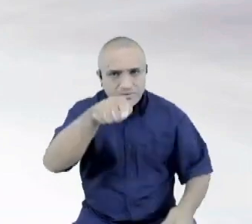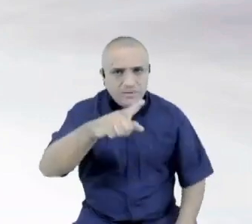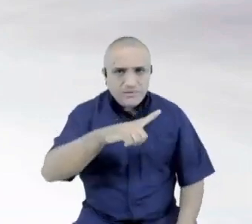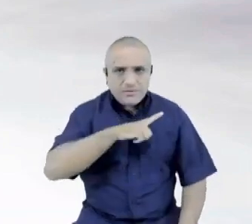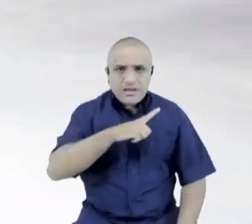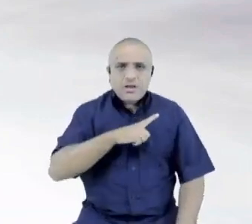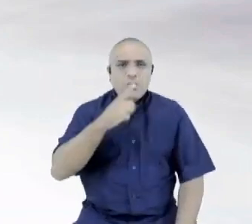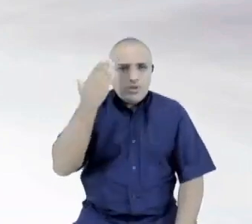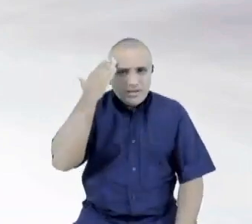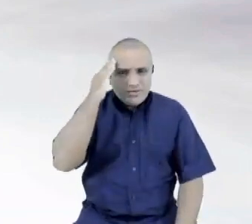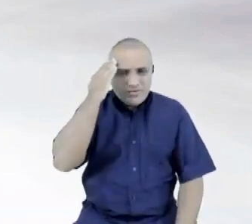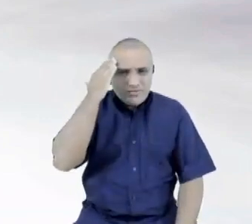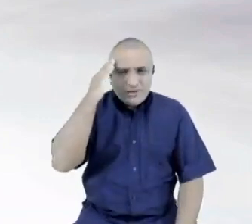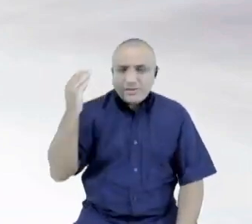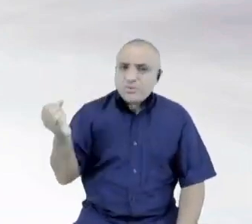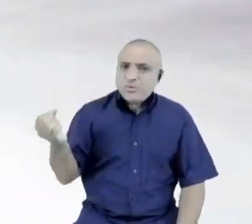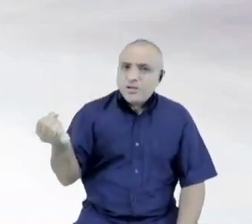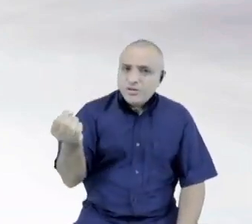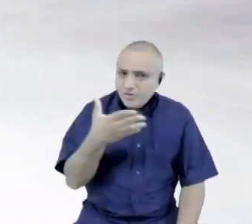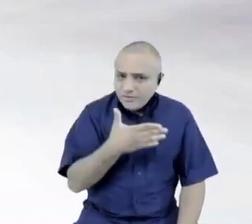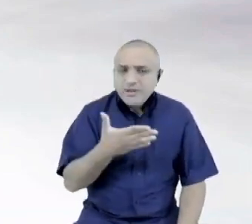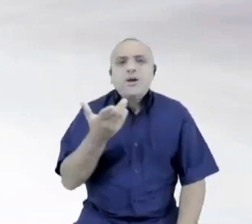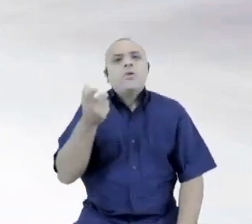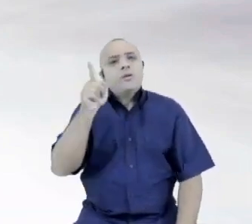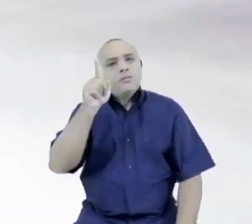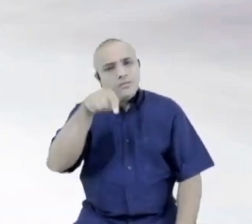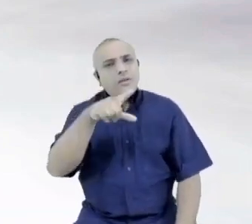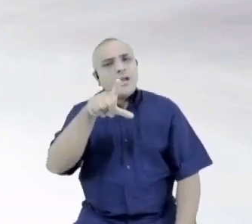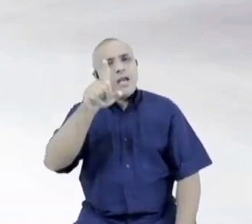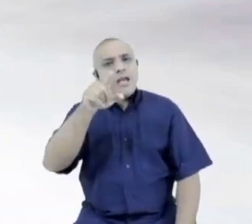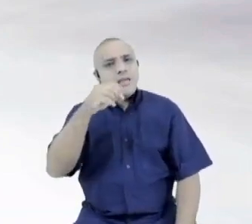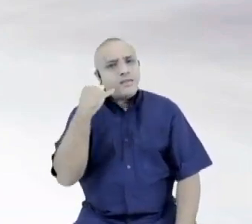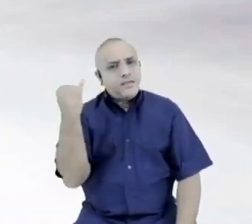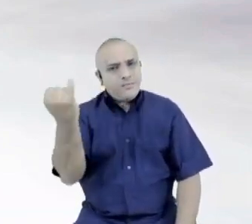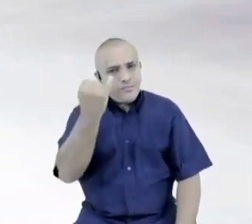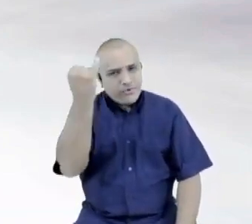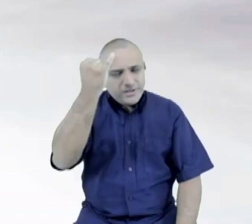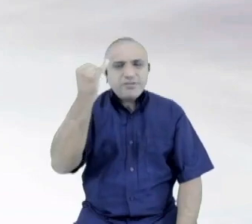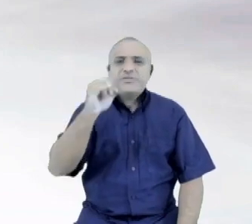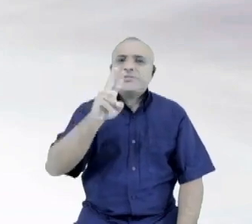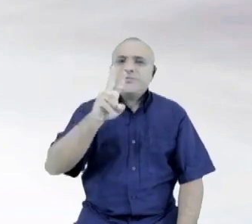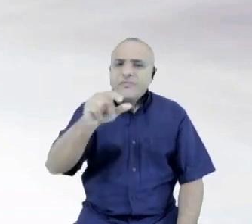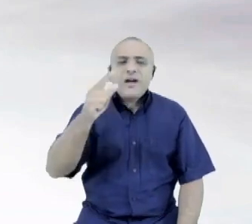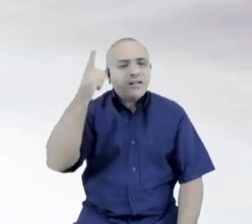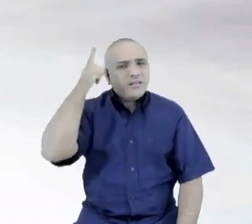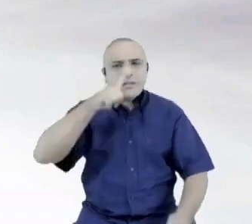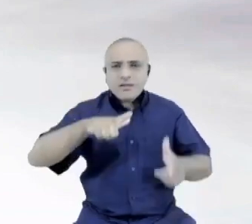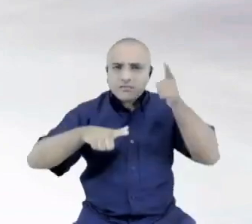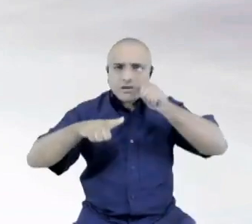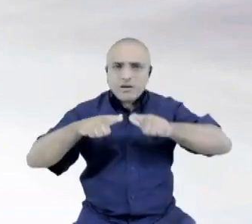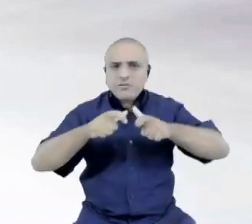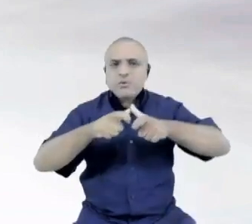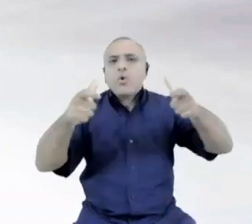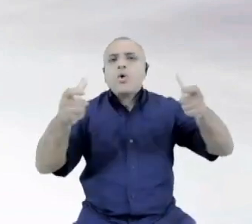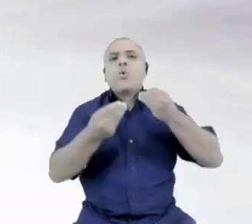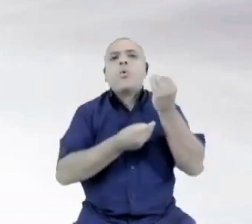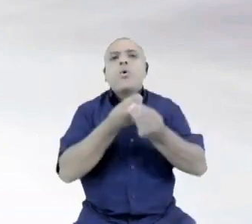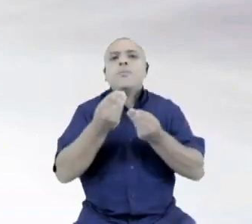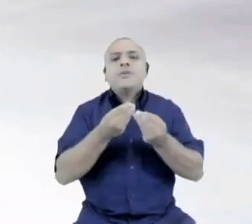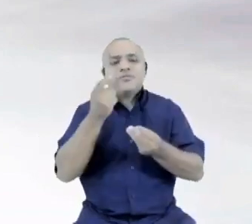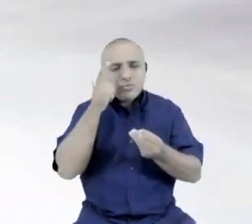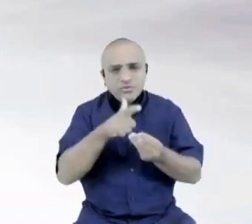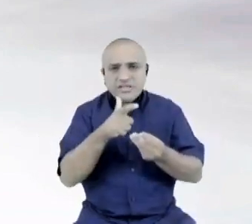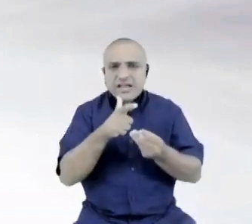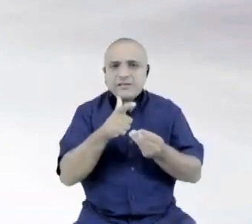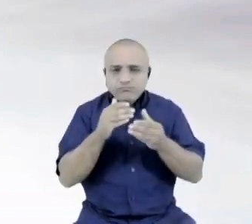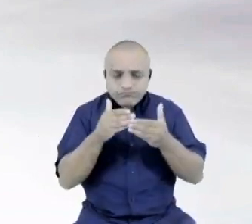que a inovação chegou, que ela é importante, que ela vai trazer ganhos e que como que a gente consegue